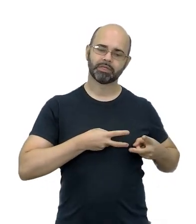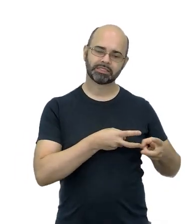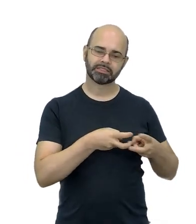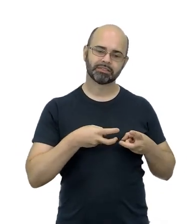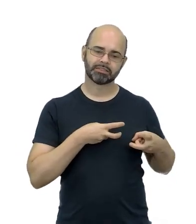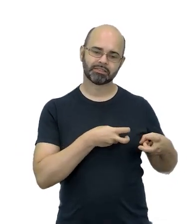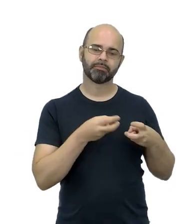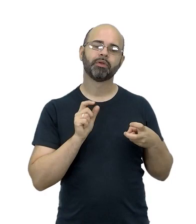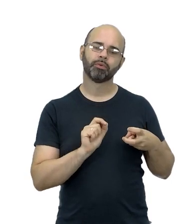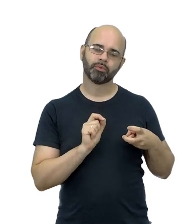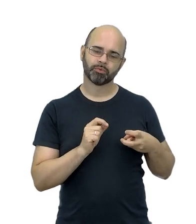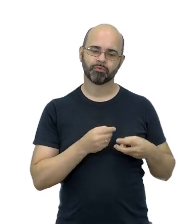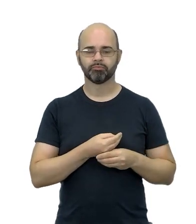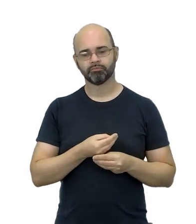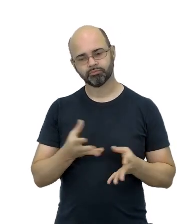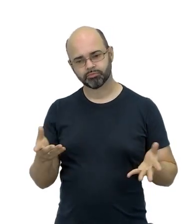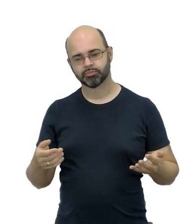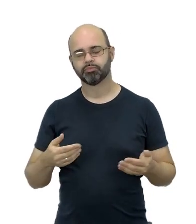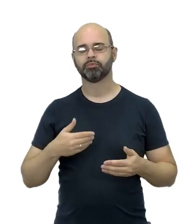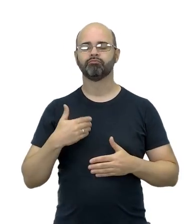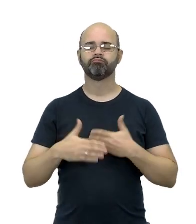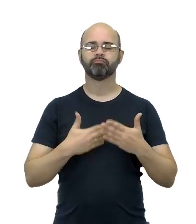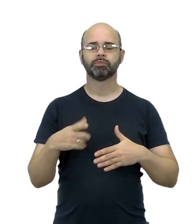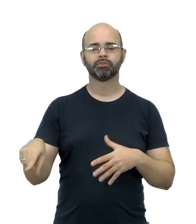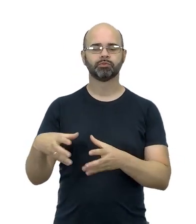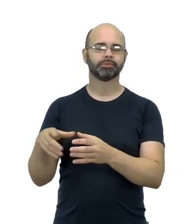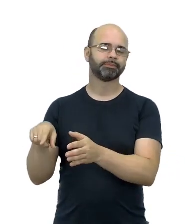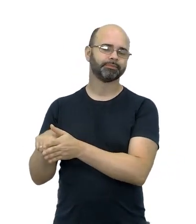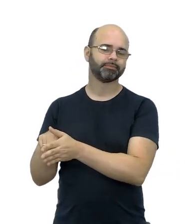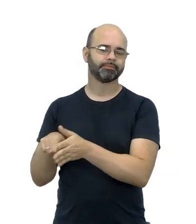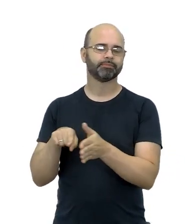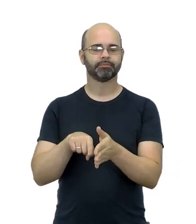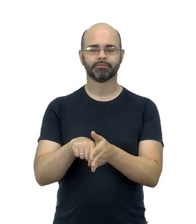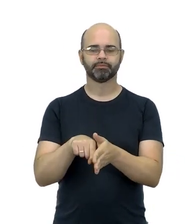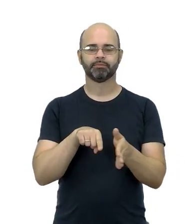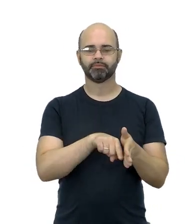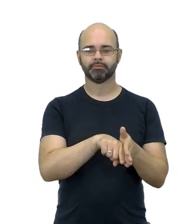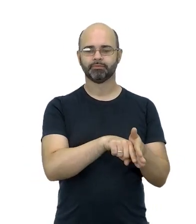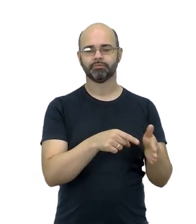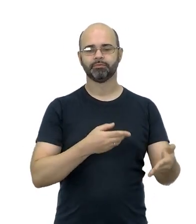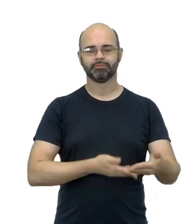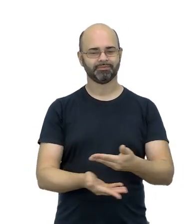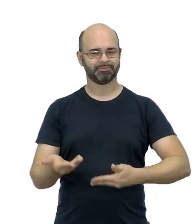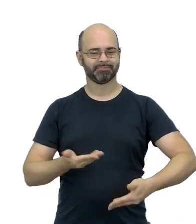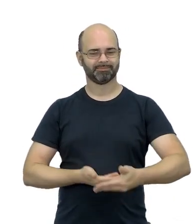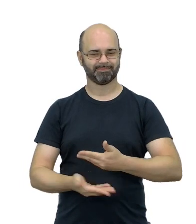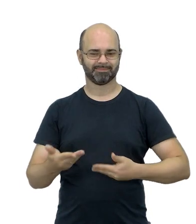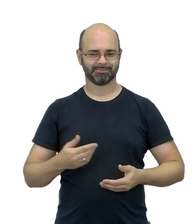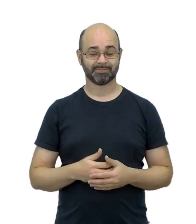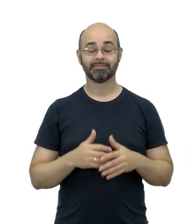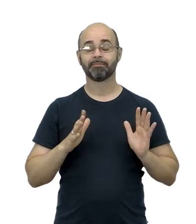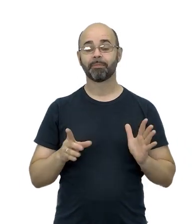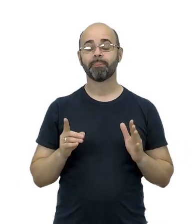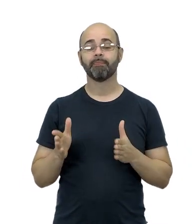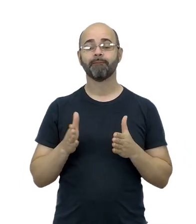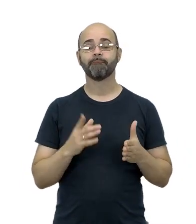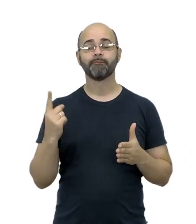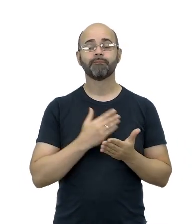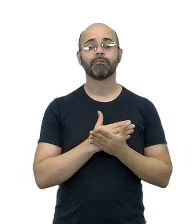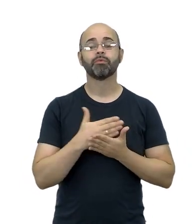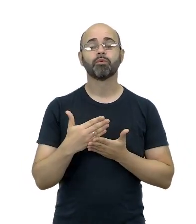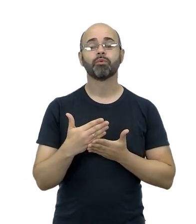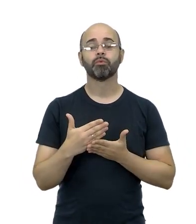nas questões que vão ser levantadas um pouquinho mais à frente, mas nesse momento seria bastante interessante que eles pudessem, então, que nós pudéssemos